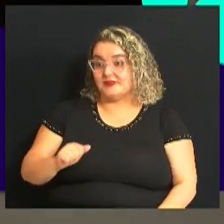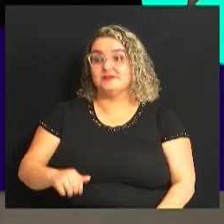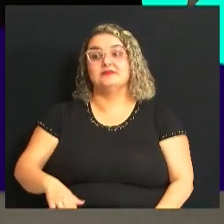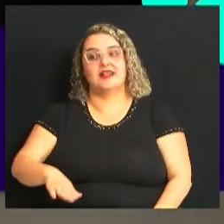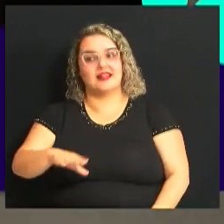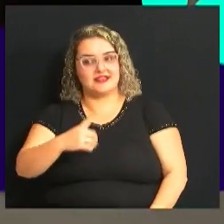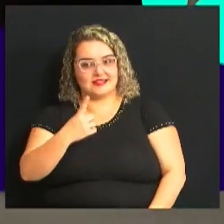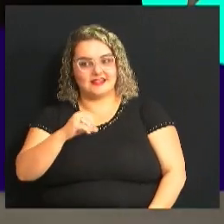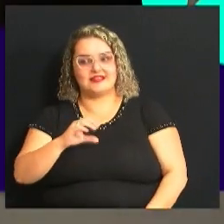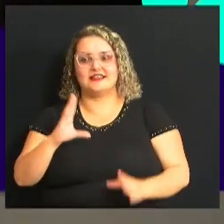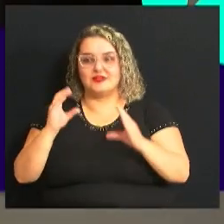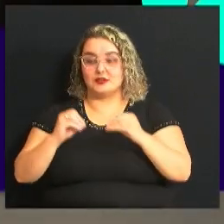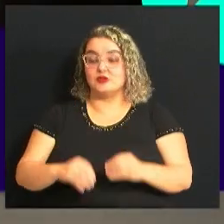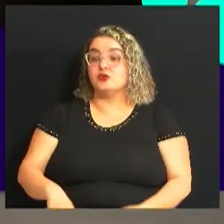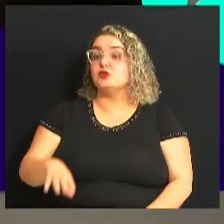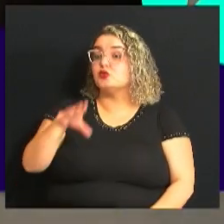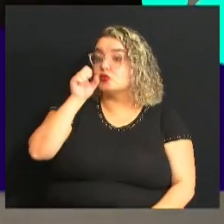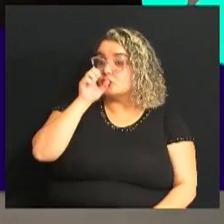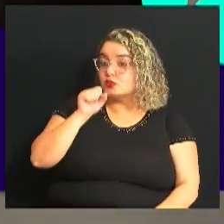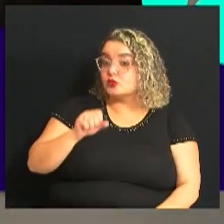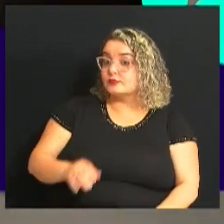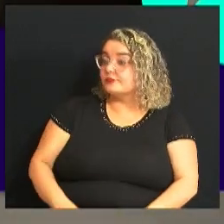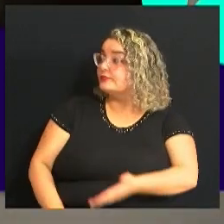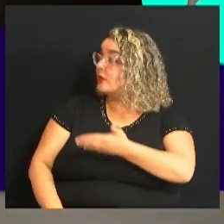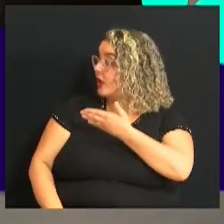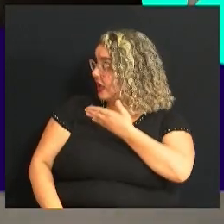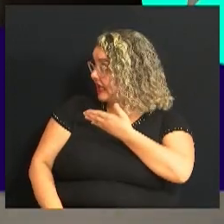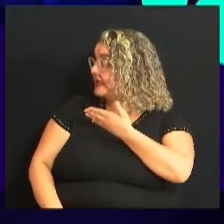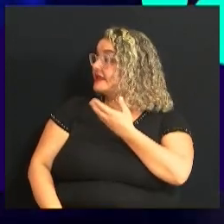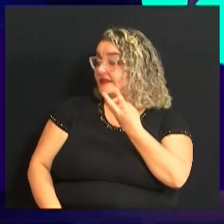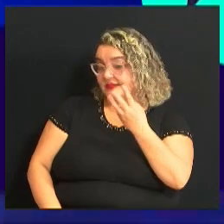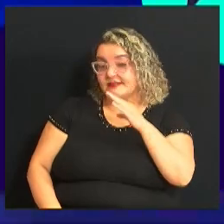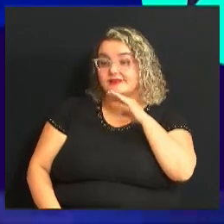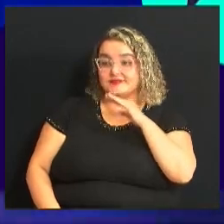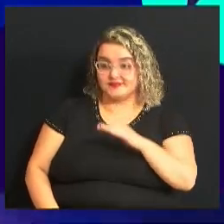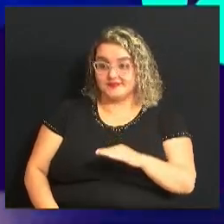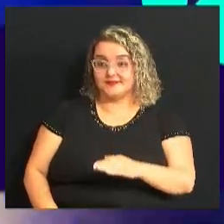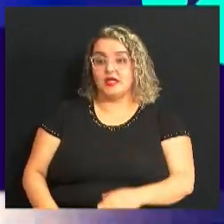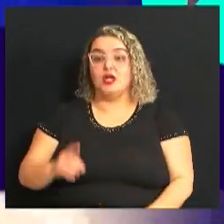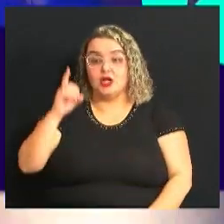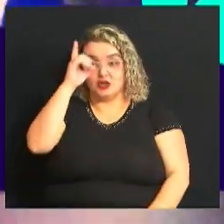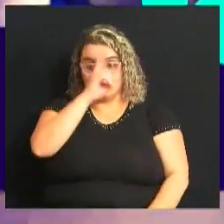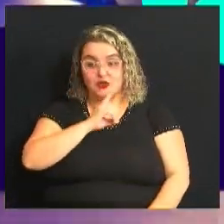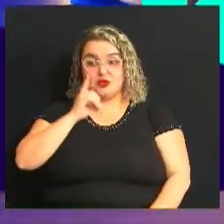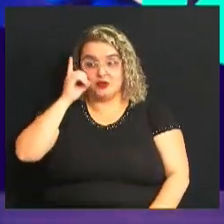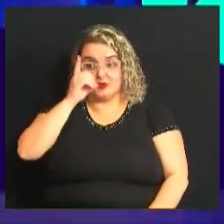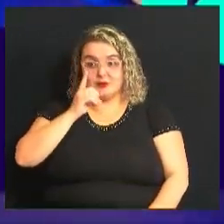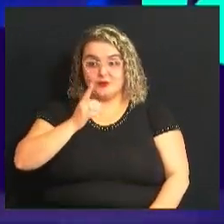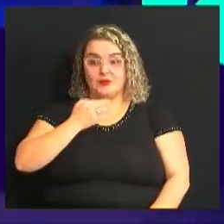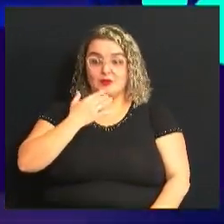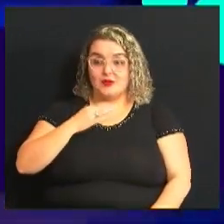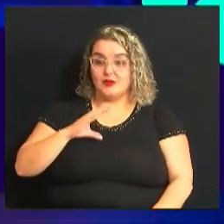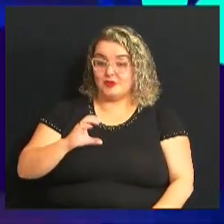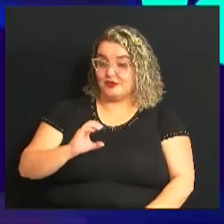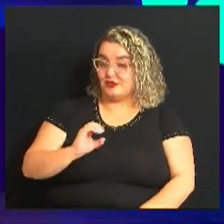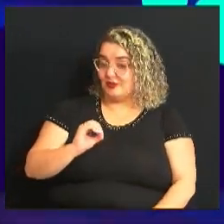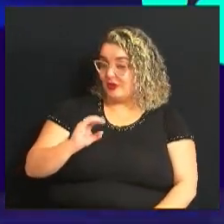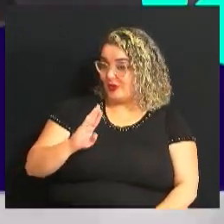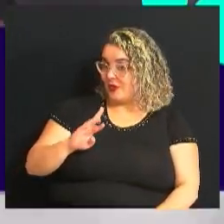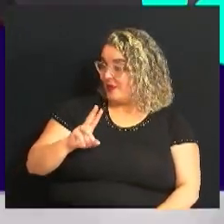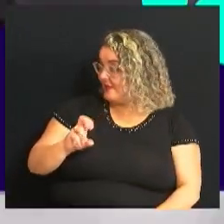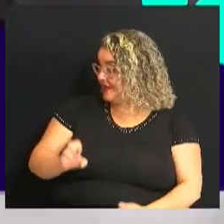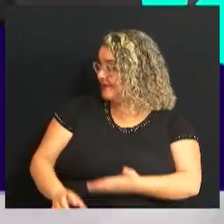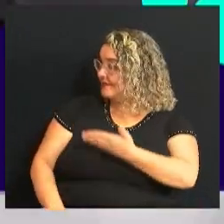No sábado tem dança com Zona Cinzenta às 3 da tarde. No domingo, A Cor de Cobre, às 5 da